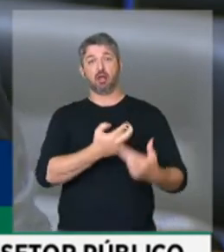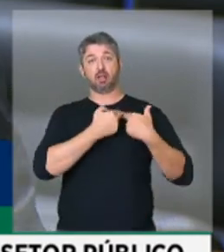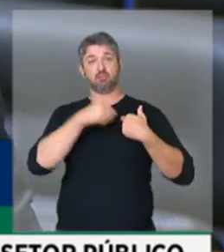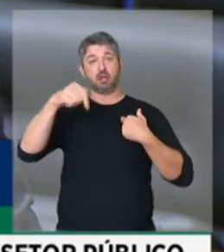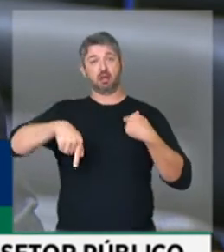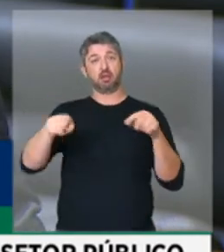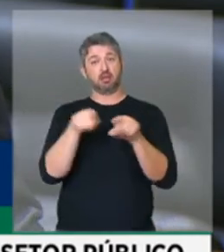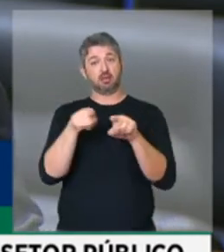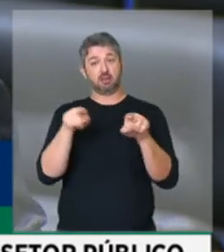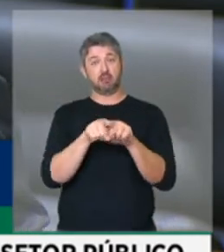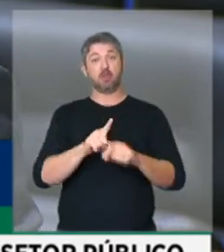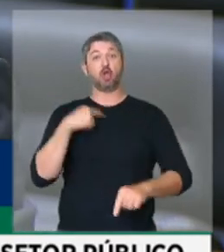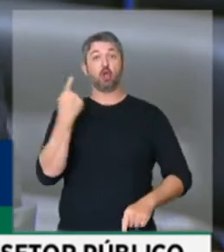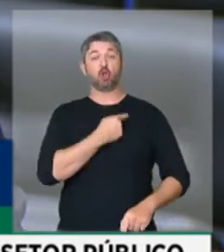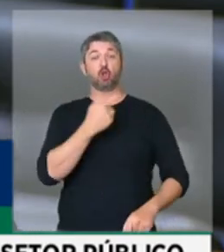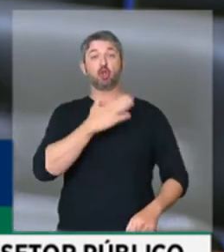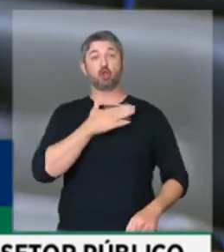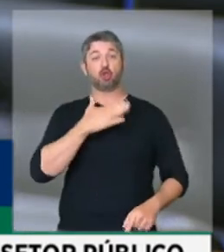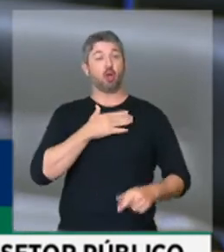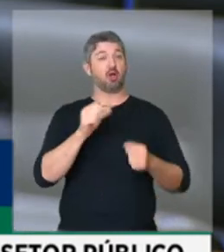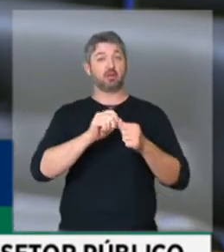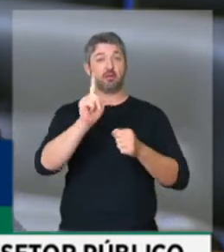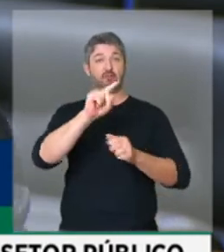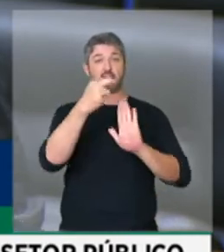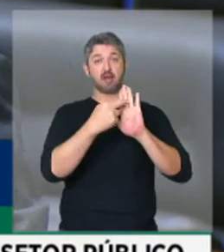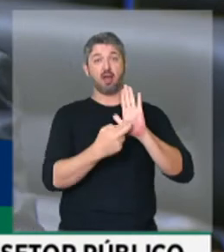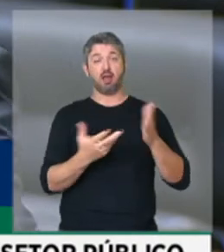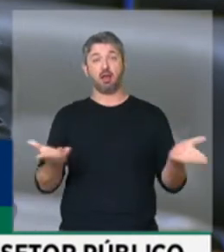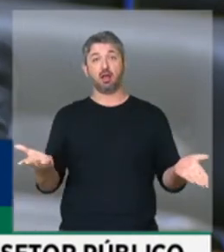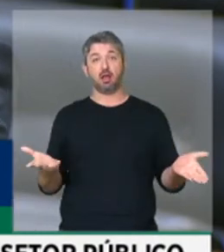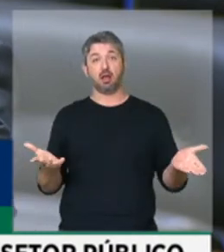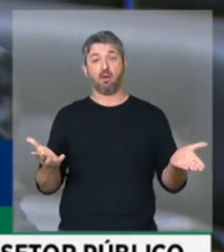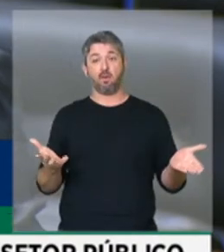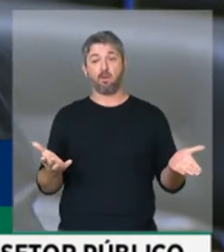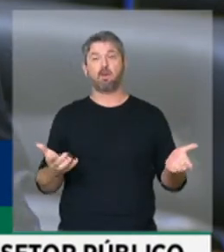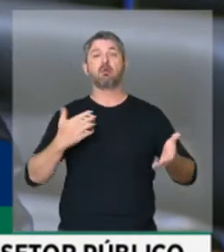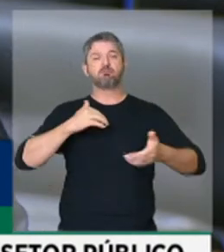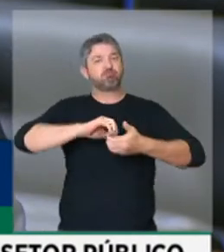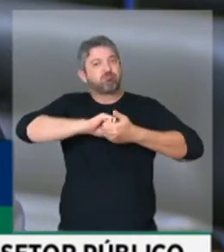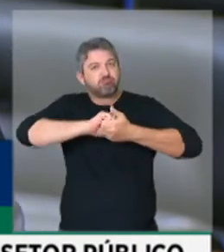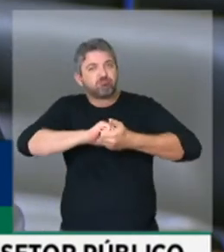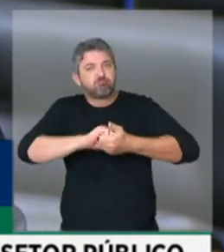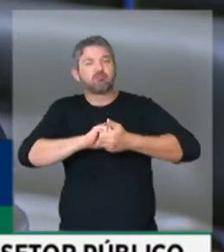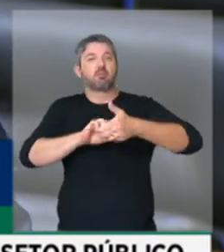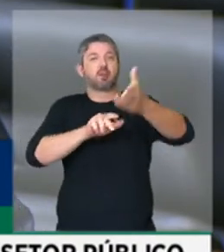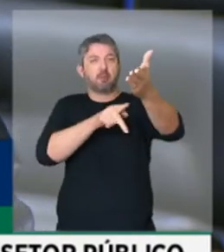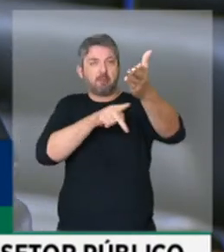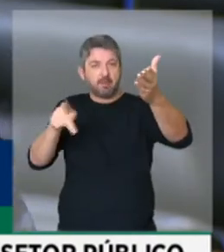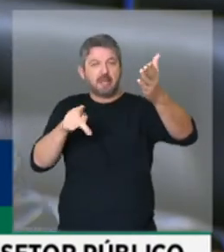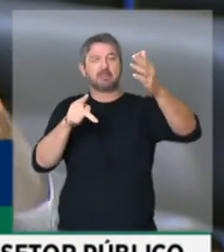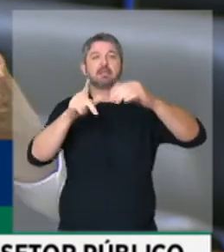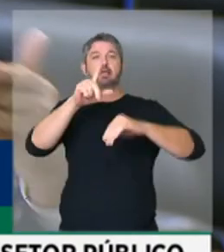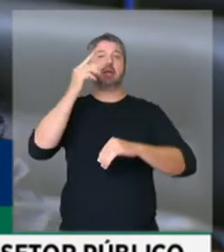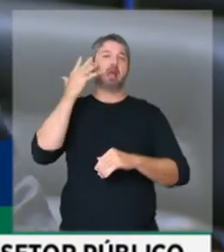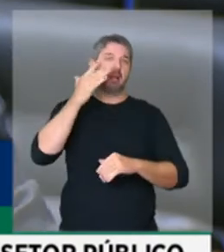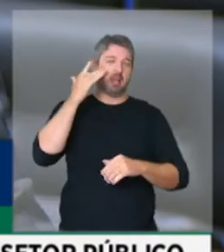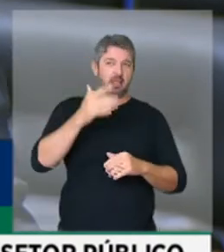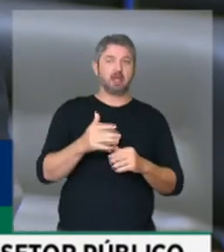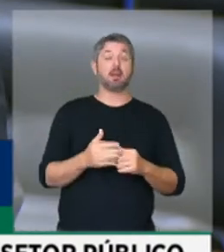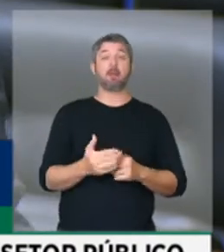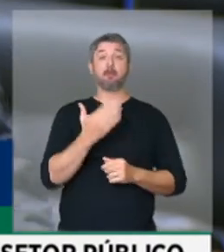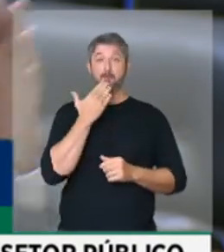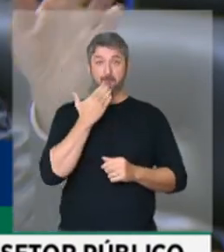responsabilidade. Nós é que não regulamentamos. Então, eu saúdo o presidente Arthur Lira, que não só